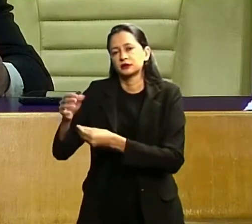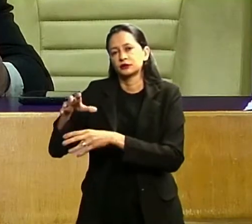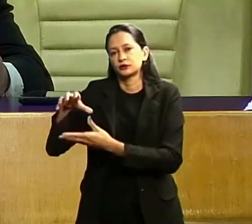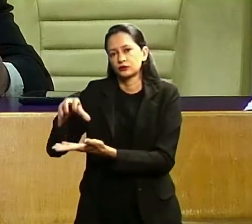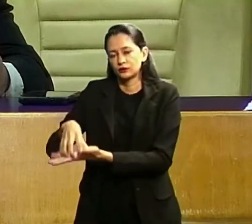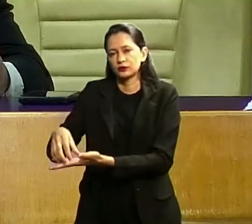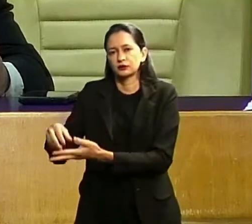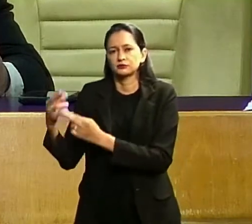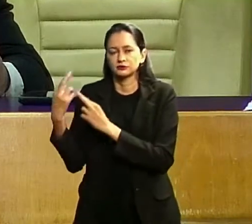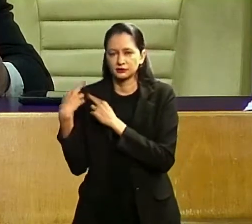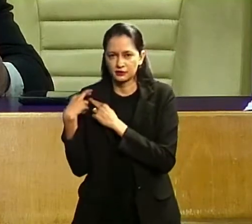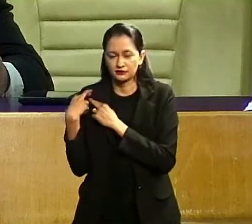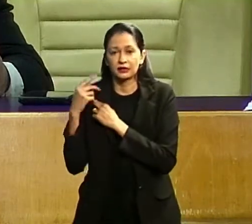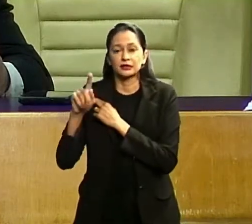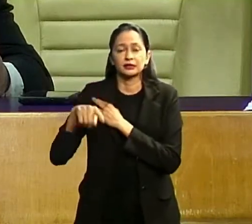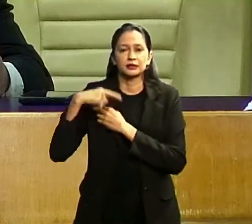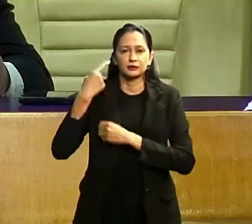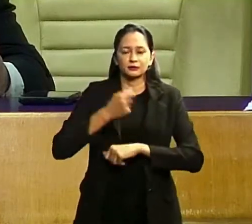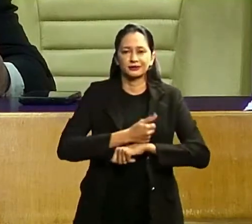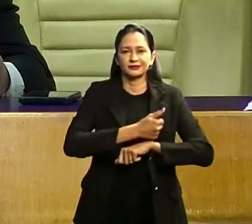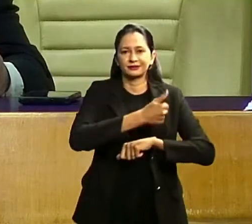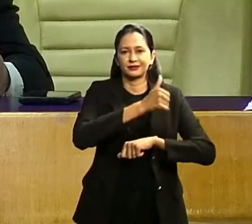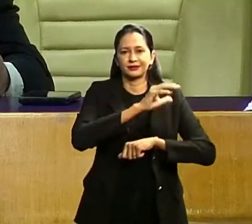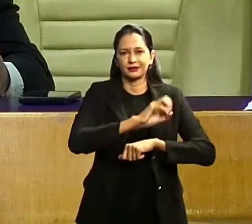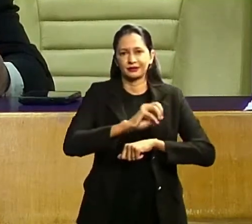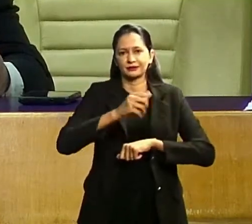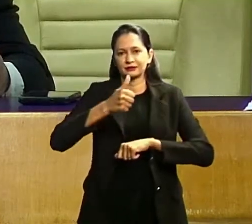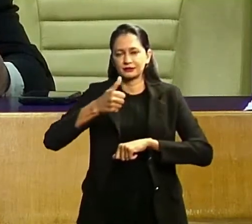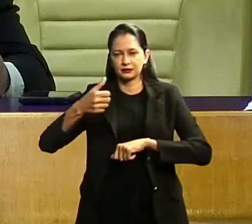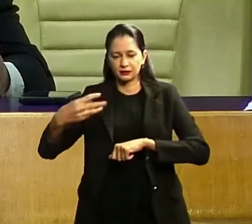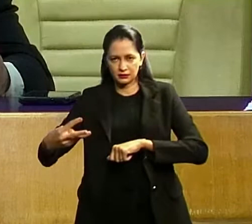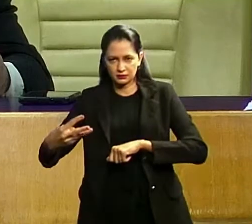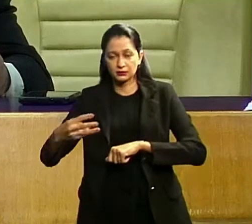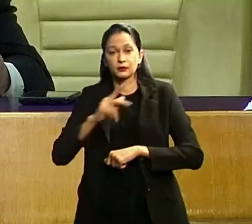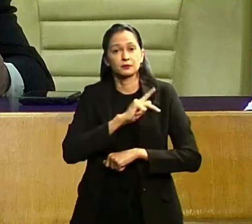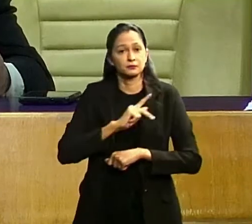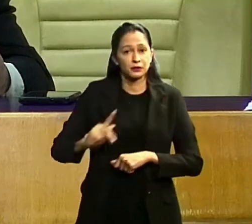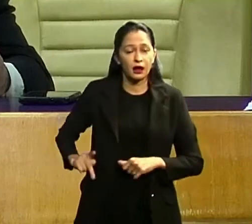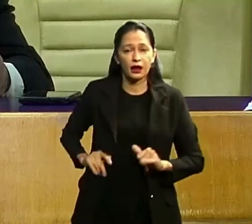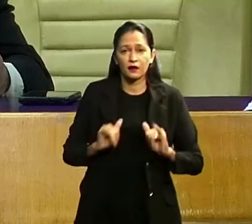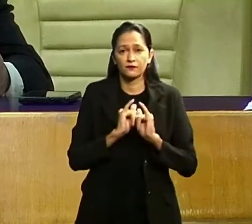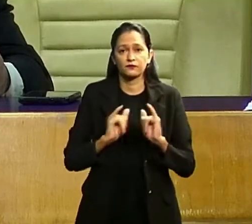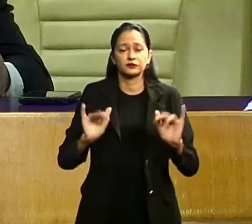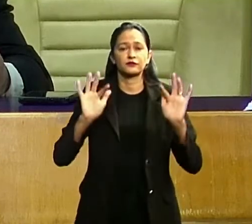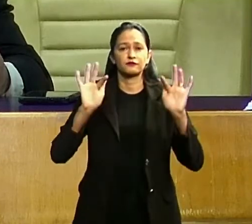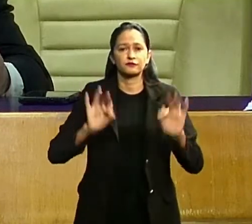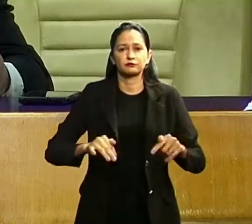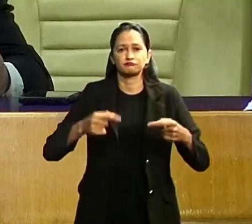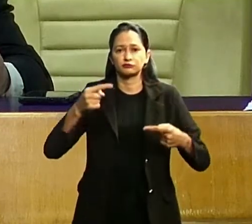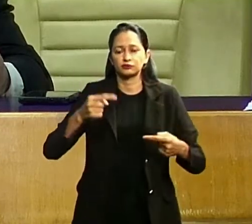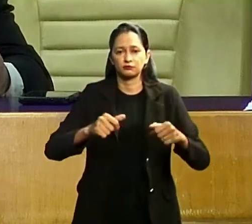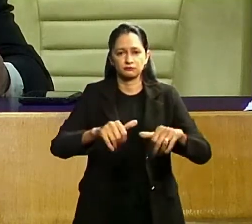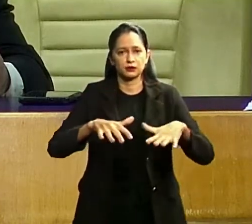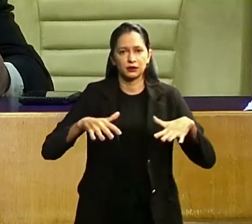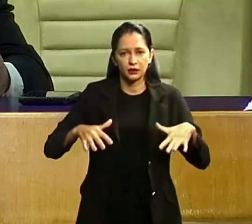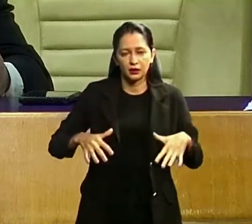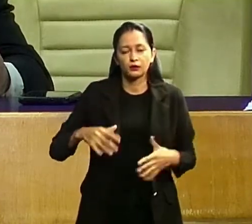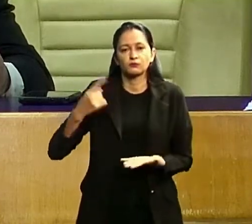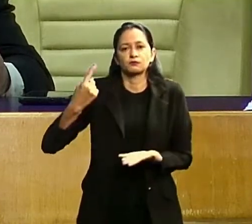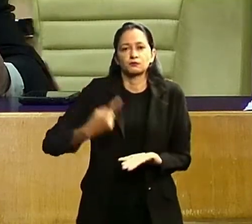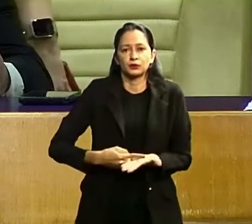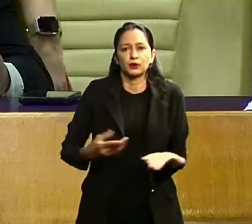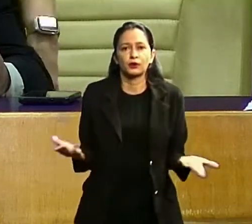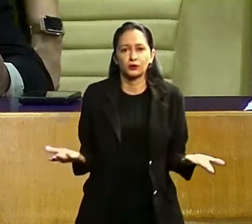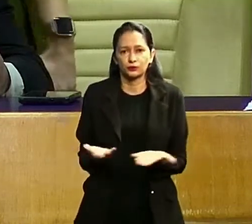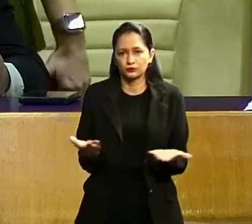Às 10h13, o presidente em exercício, vereador Clécio Alves, encerrou a presente sessão e convocou outra para o dia seguinte, no